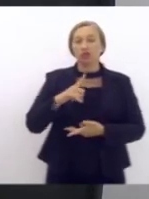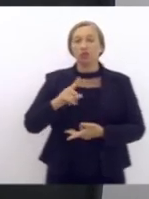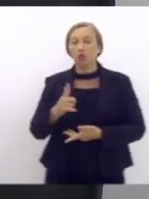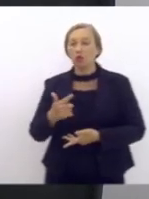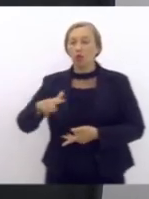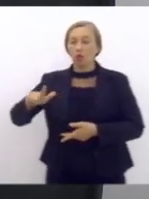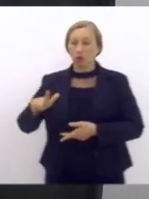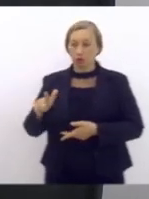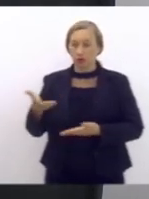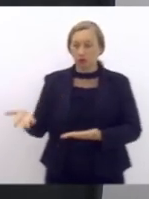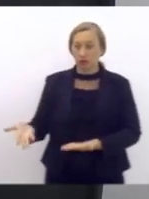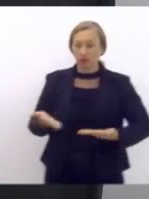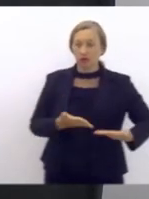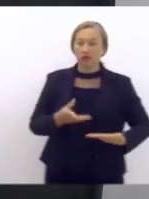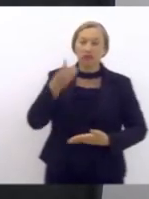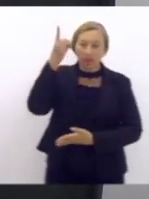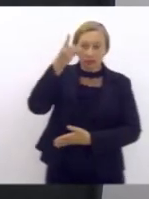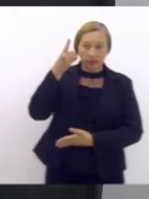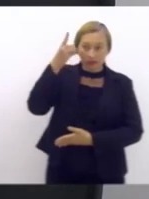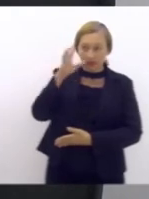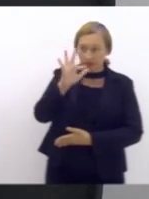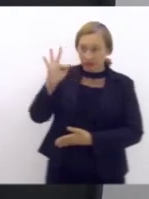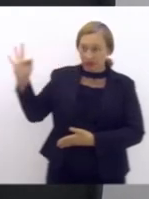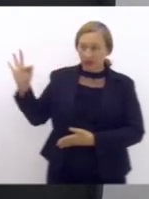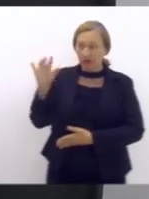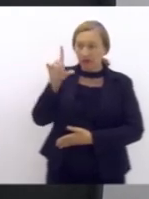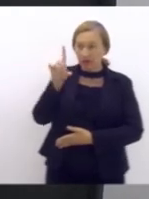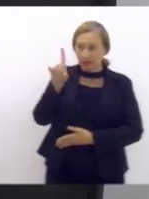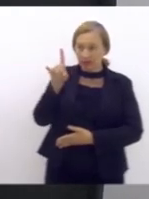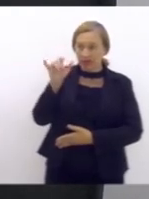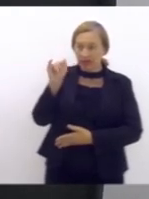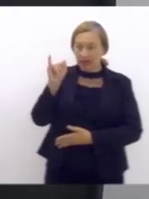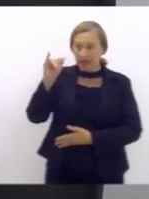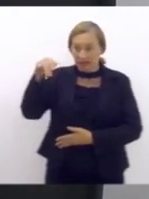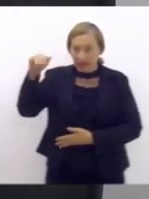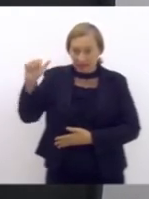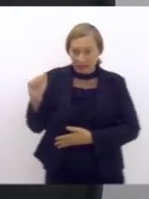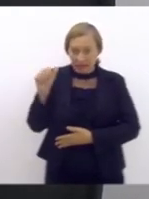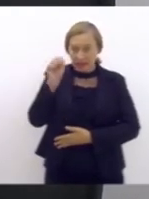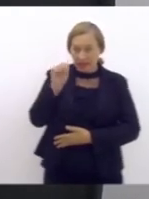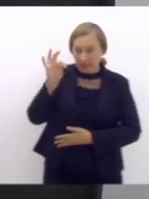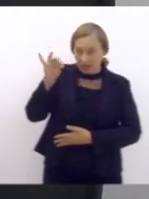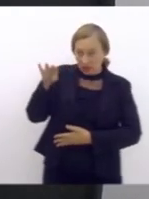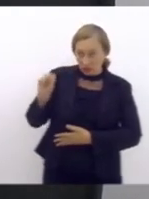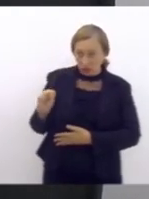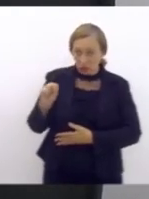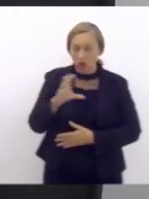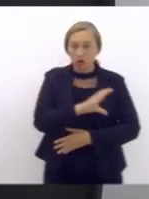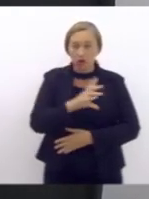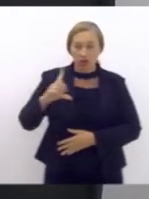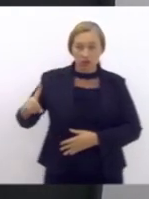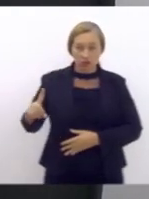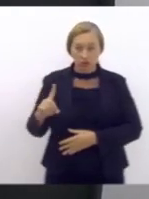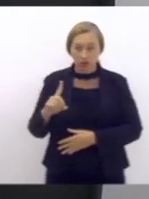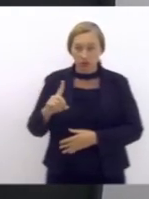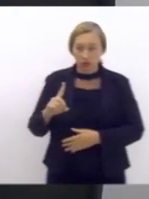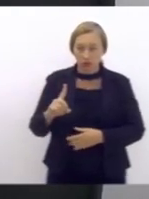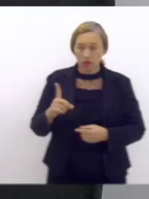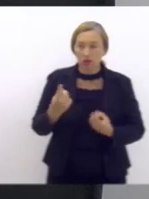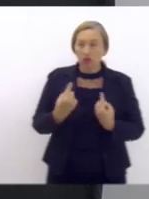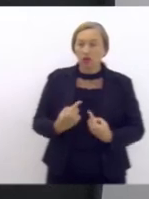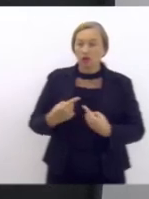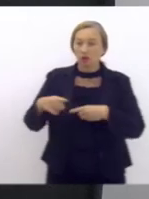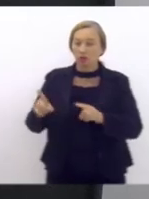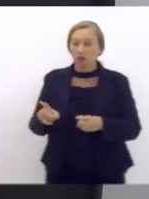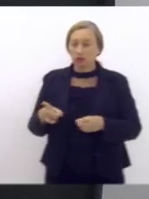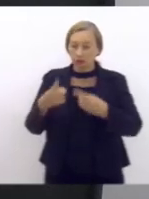a deputada federal Daiana Santos, que é coordenadora do Eixo de Pesquisa de Violência Política contra a